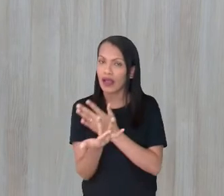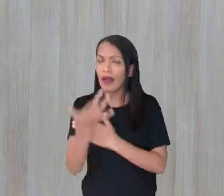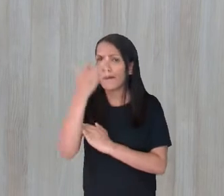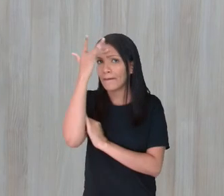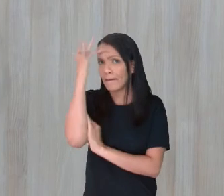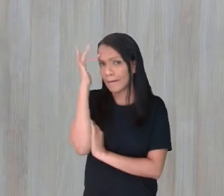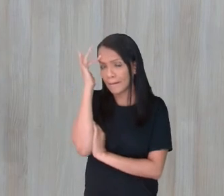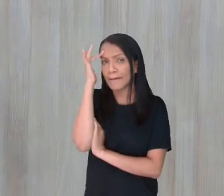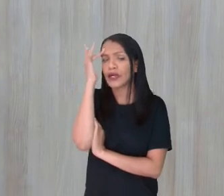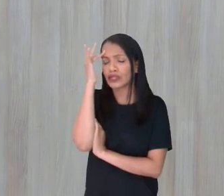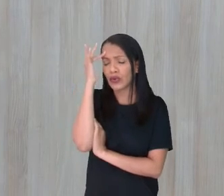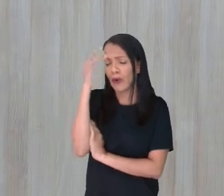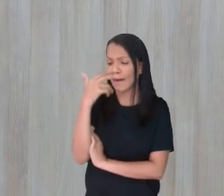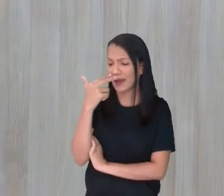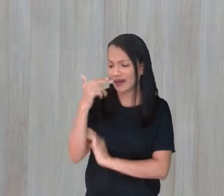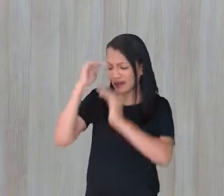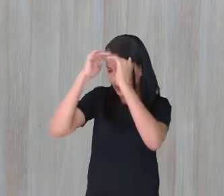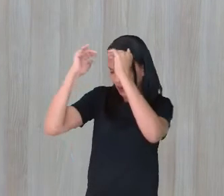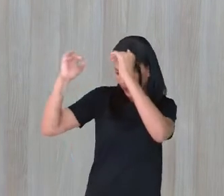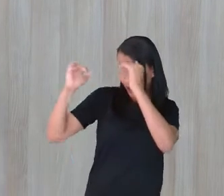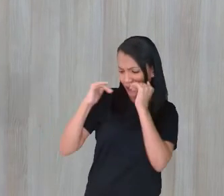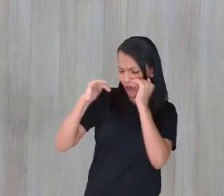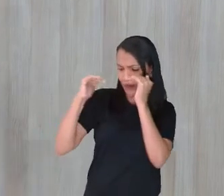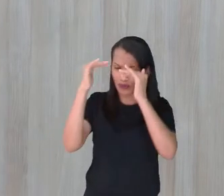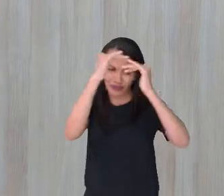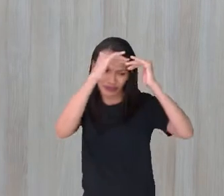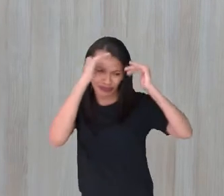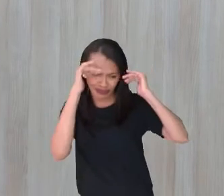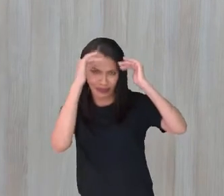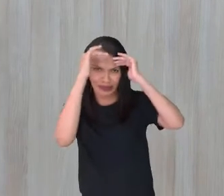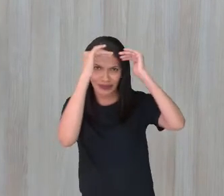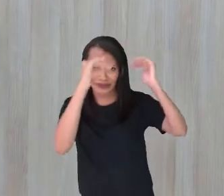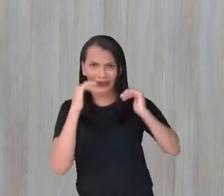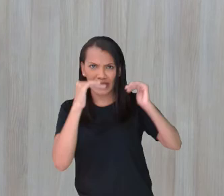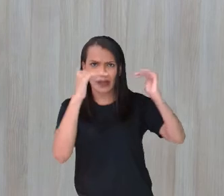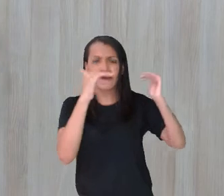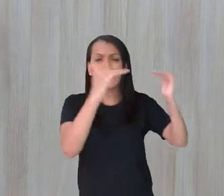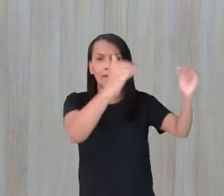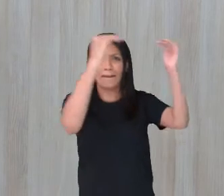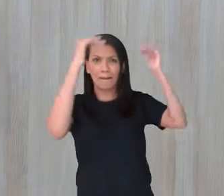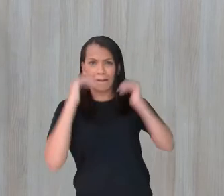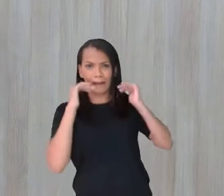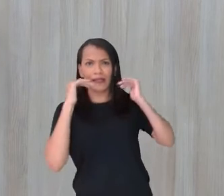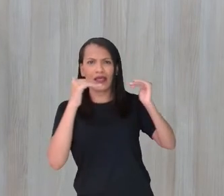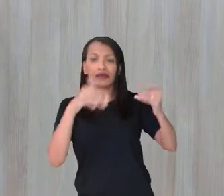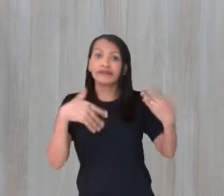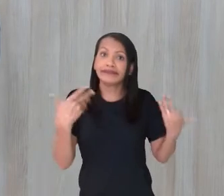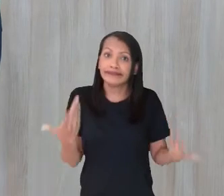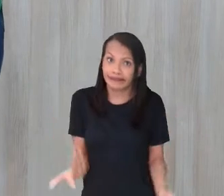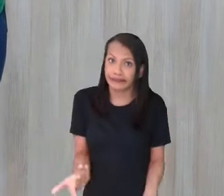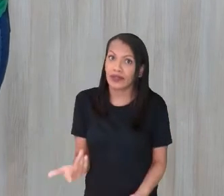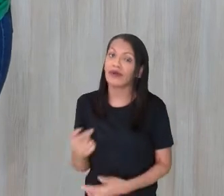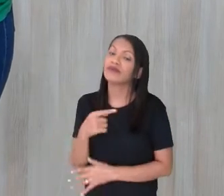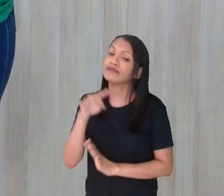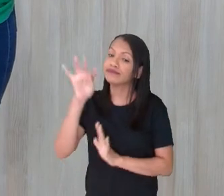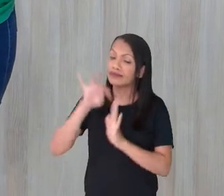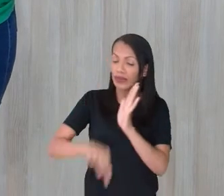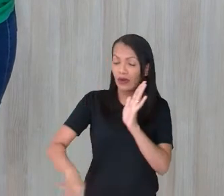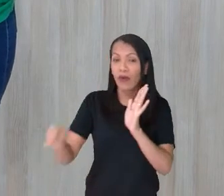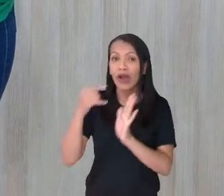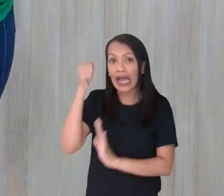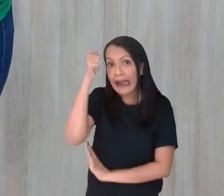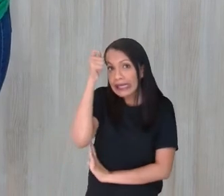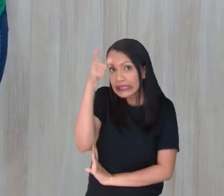estão desrespeitando umas às outras nos comentários. Então, a tese dela está bem aqui,